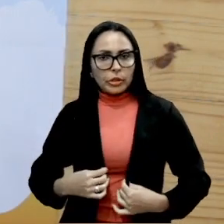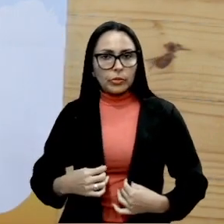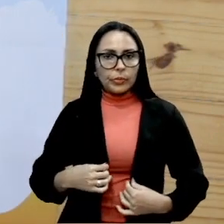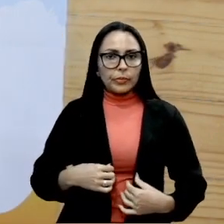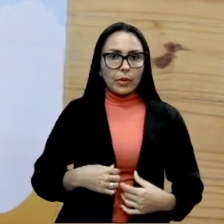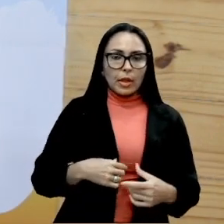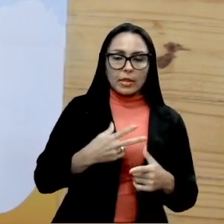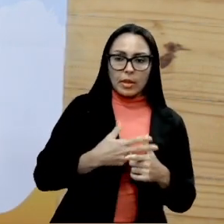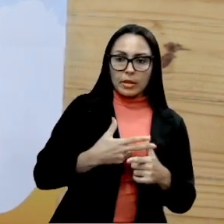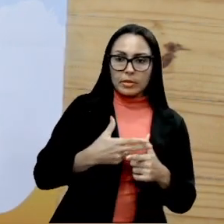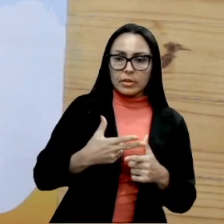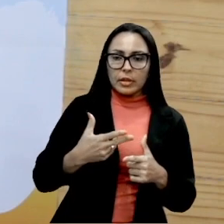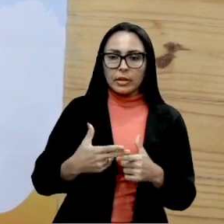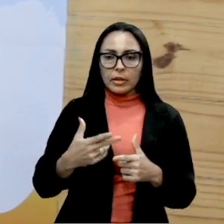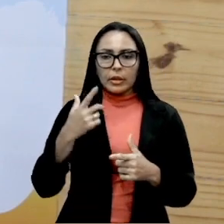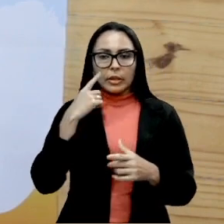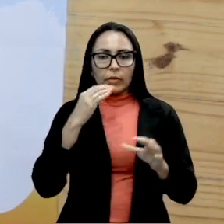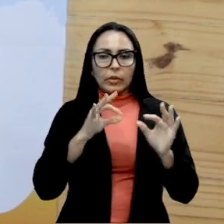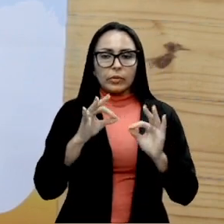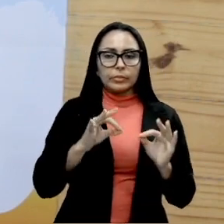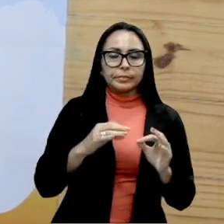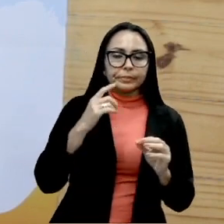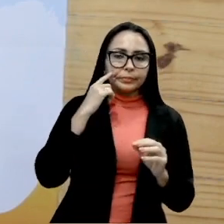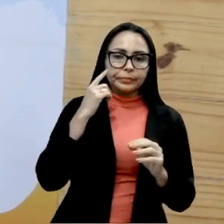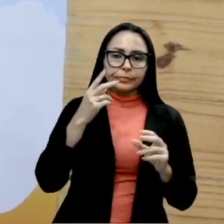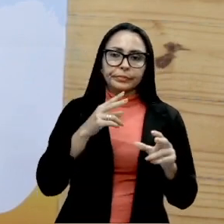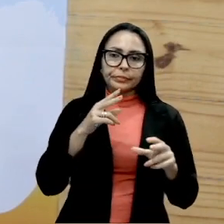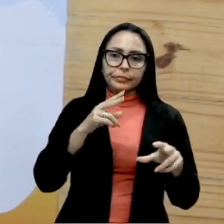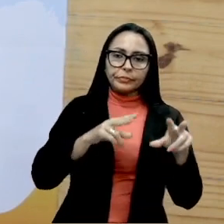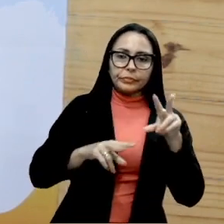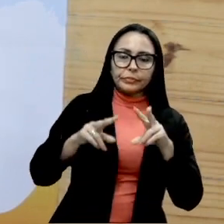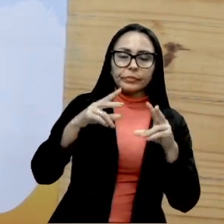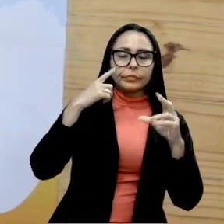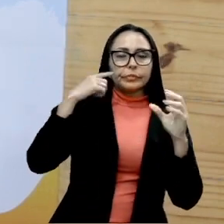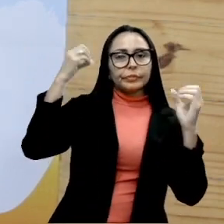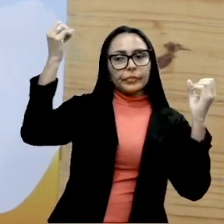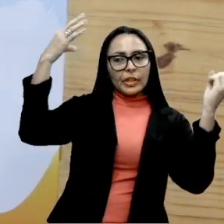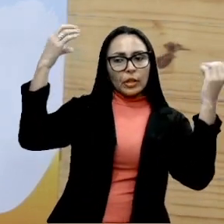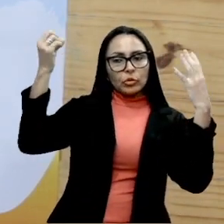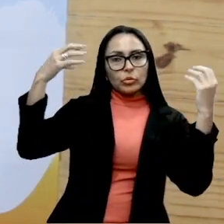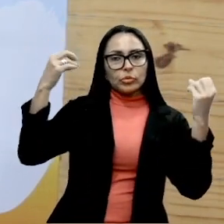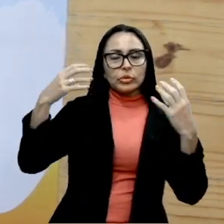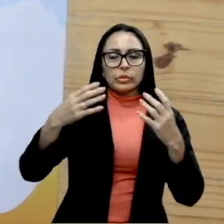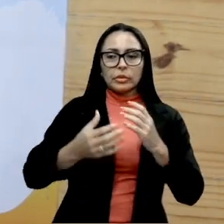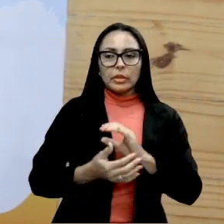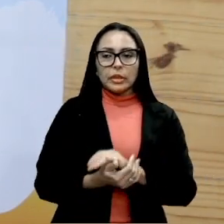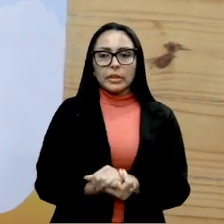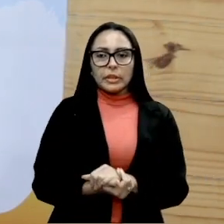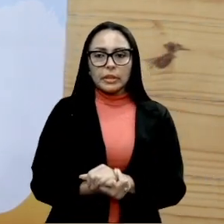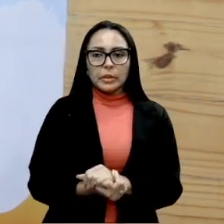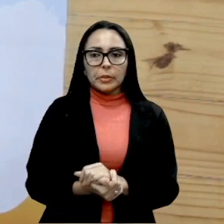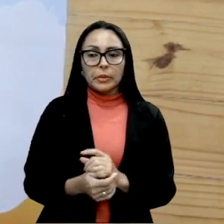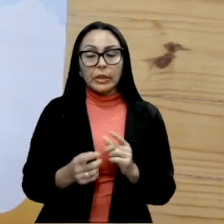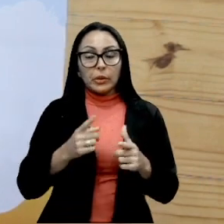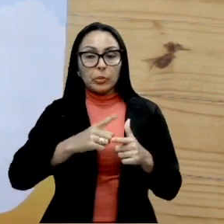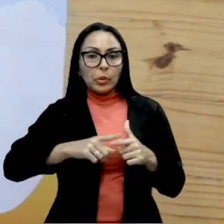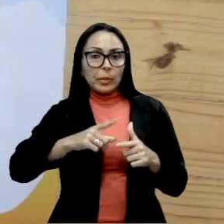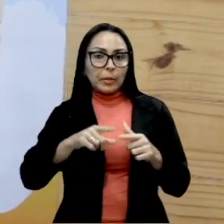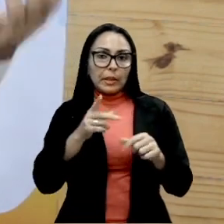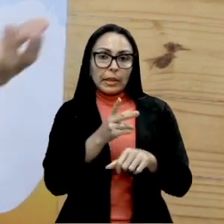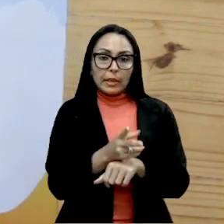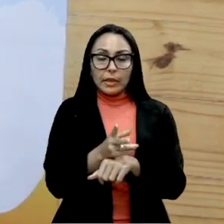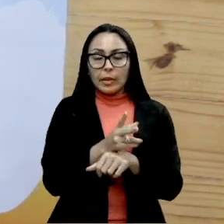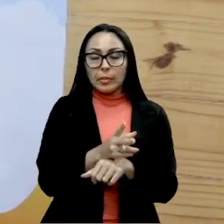ir calibrando os instrumentos, o áudio, calibrando as luzes, e de vez em quando tem um problema numa câmera, um problema